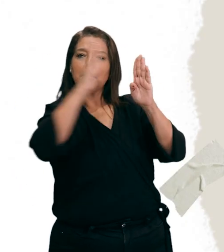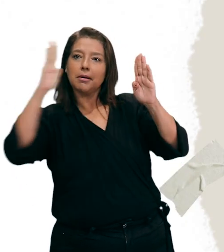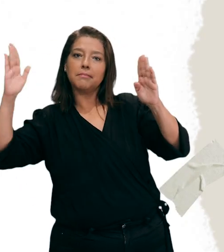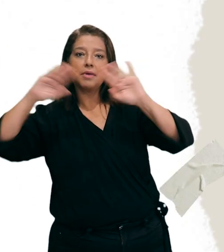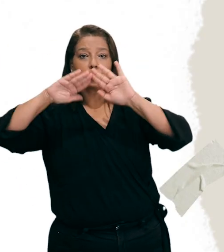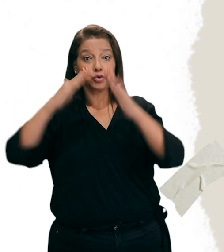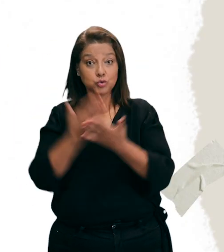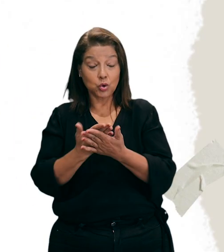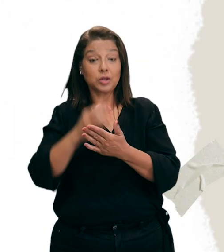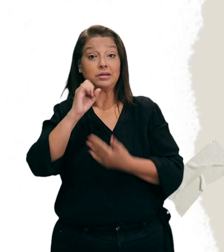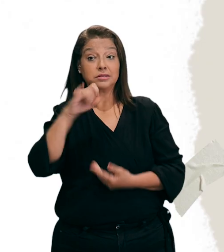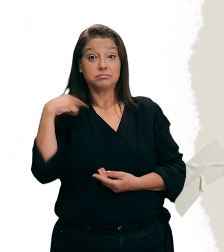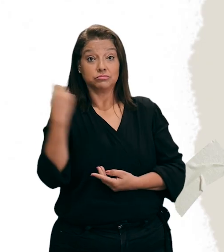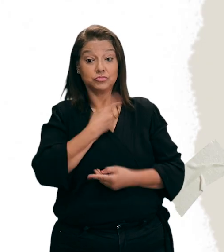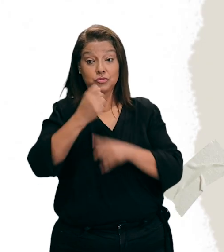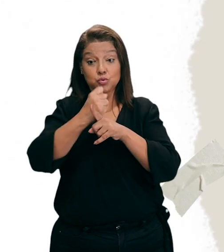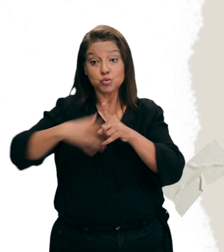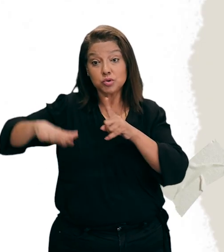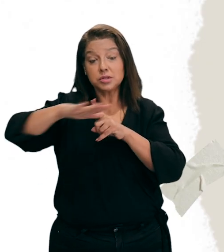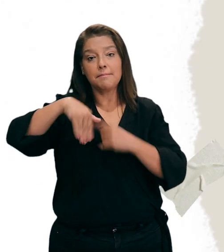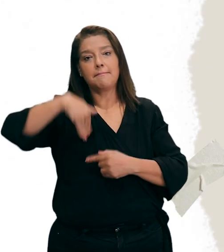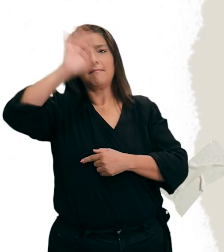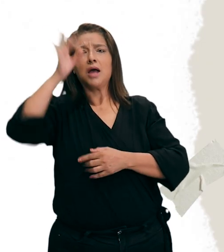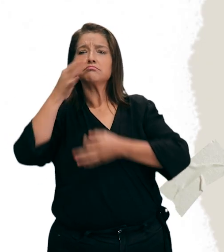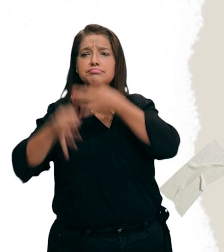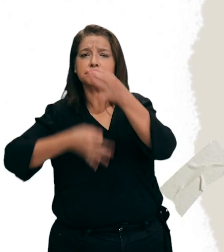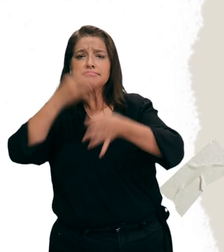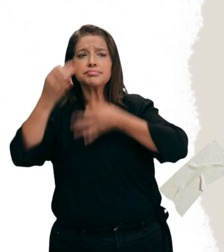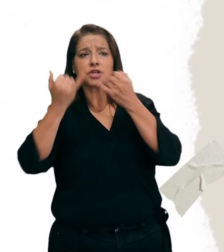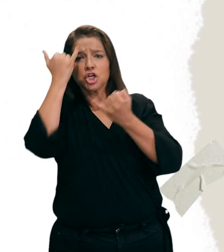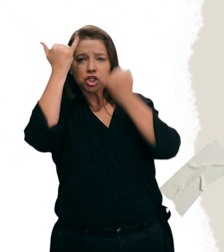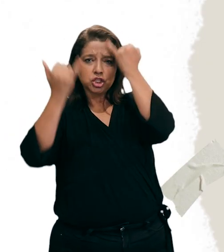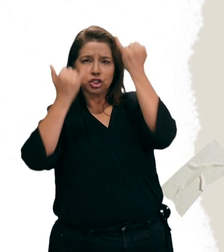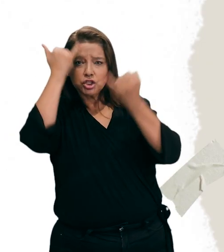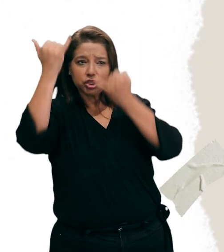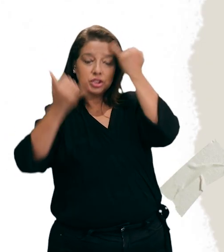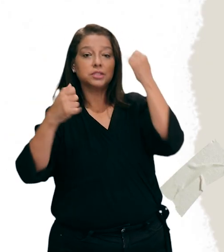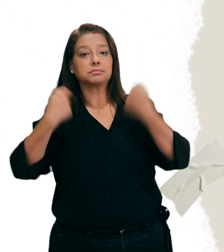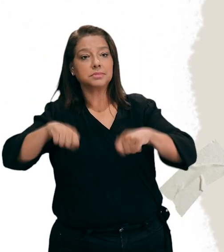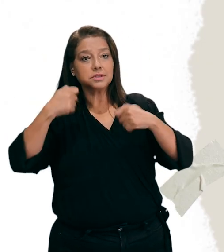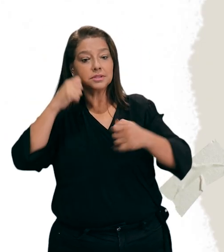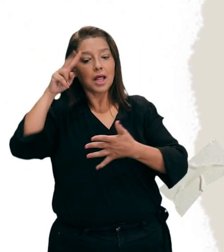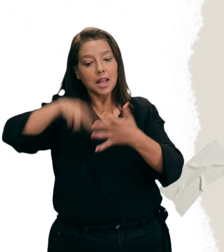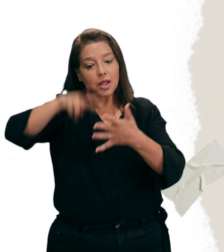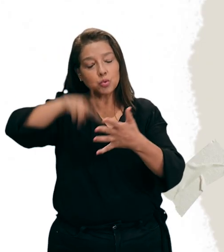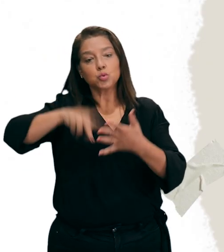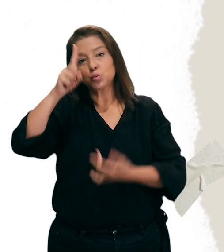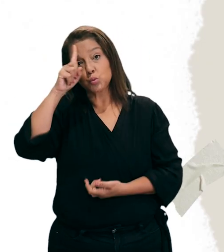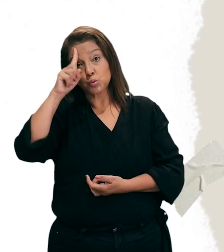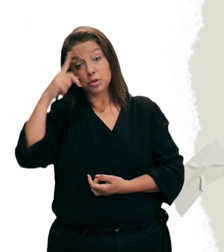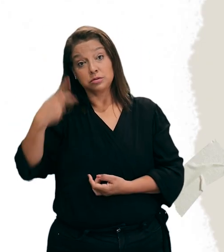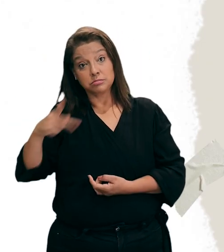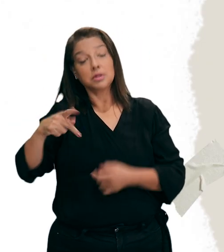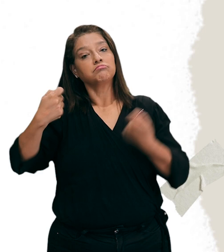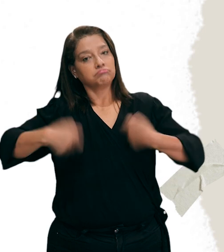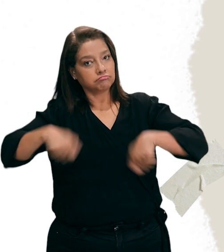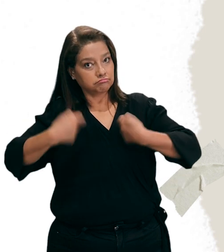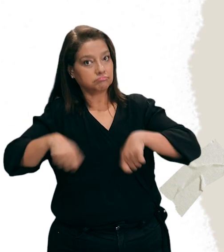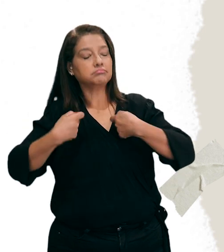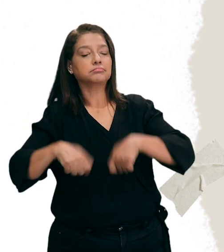Se quisermos uma sociedade mais crítica e criativa, investir em leitura não é uma opção, é uma